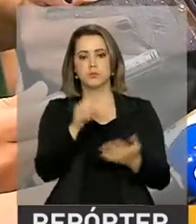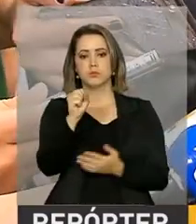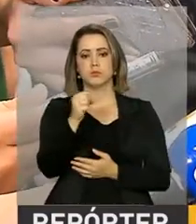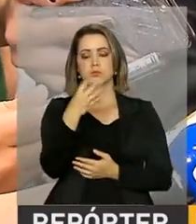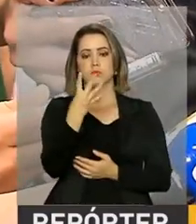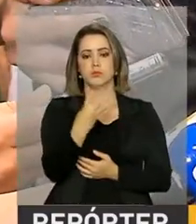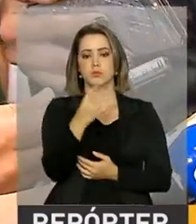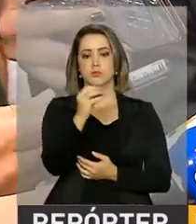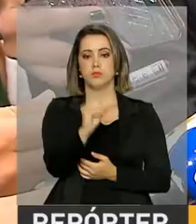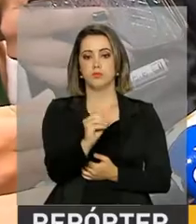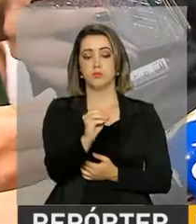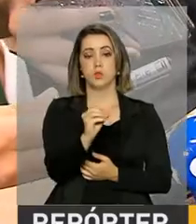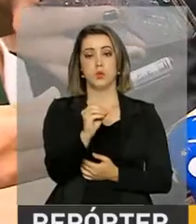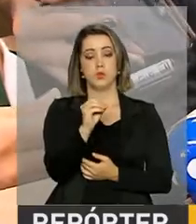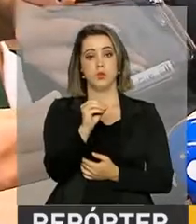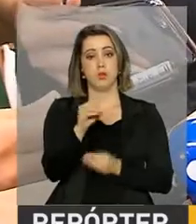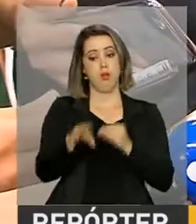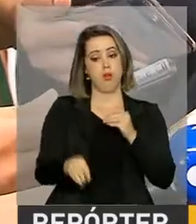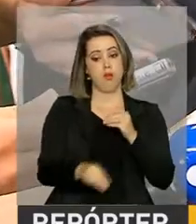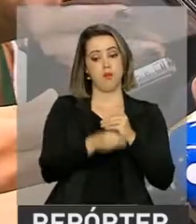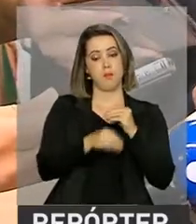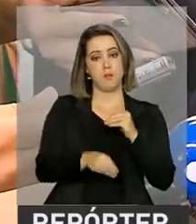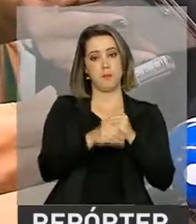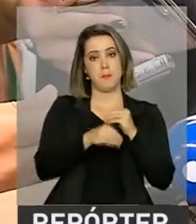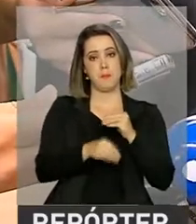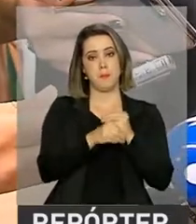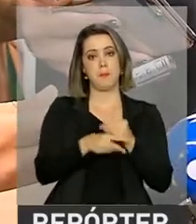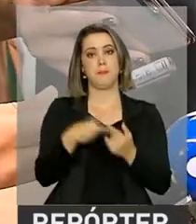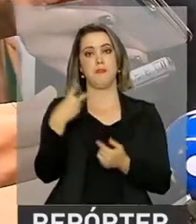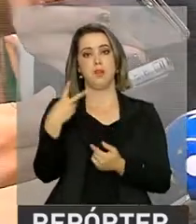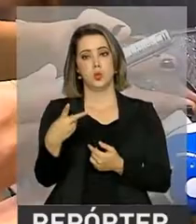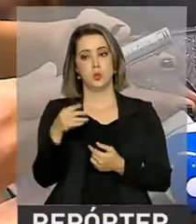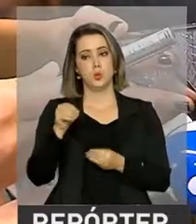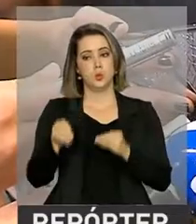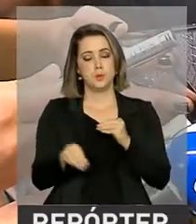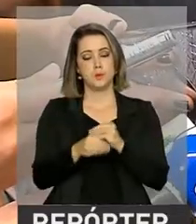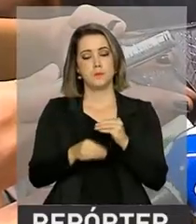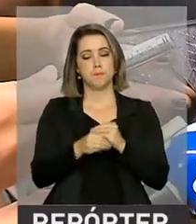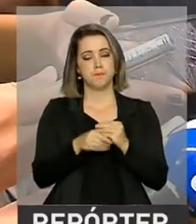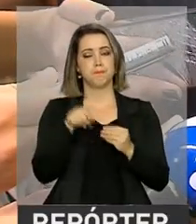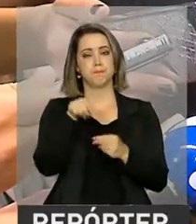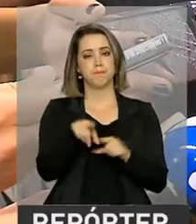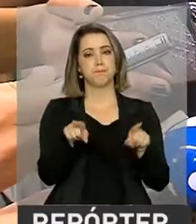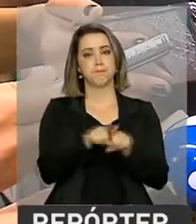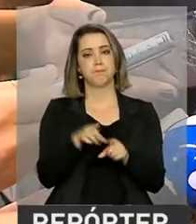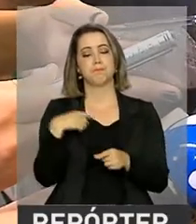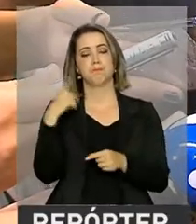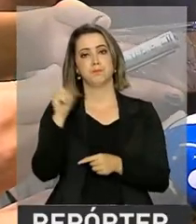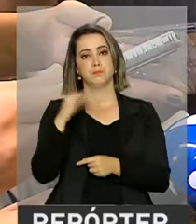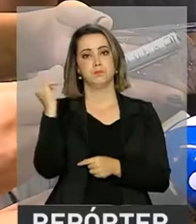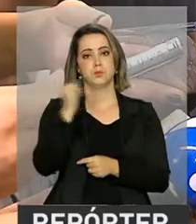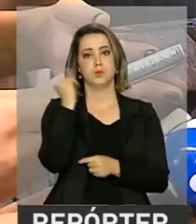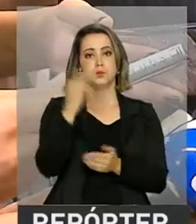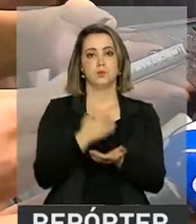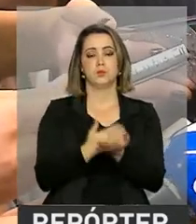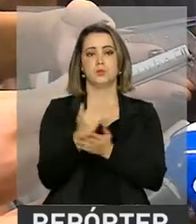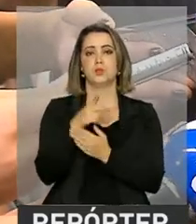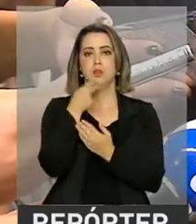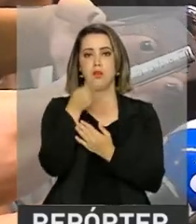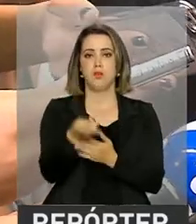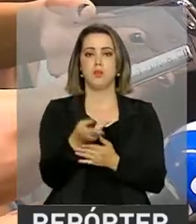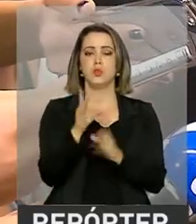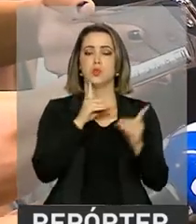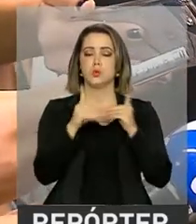emenda e duas emendas que foram apresentadas pelos senhores parlamentares é importante colocar aqui e se inicia agora um processo de